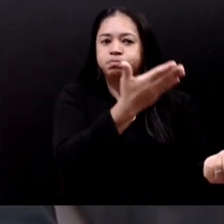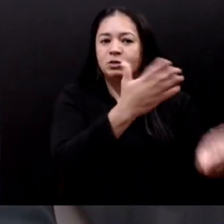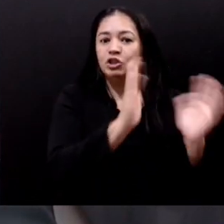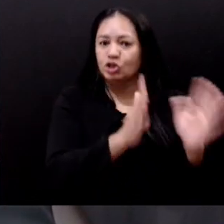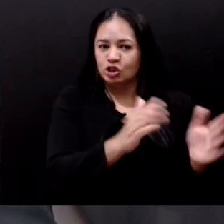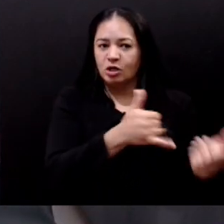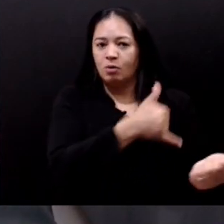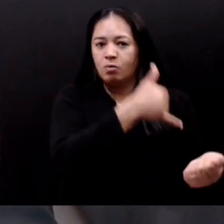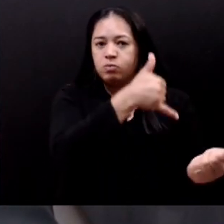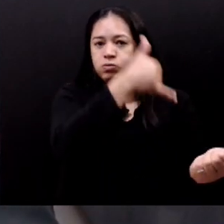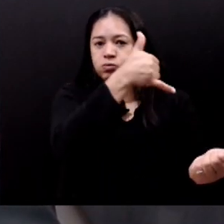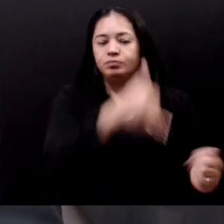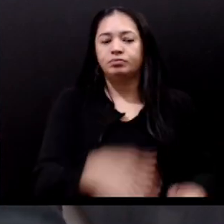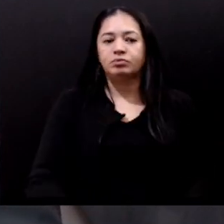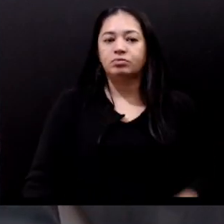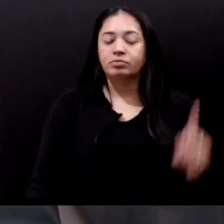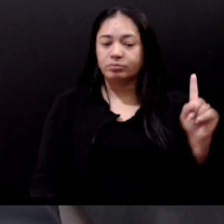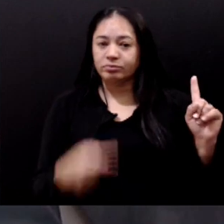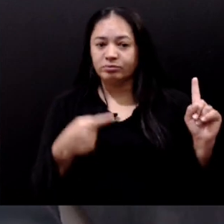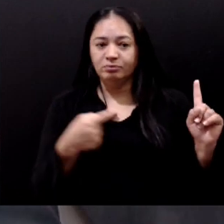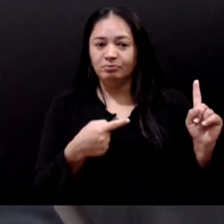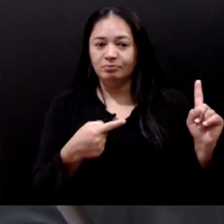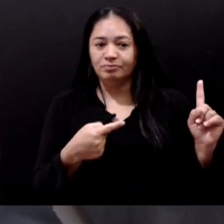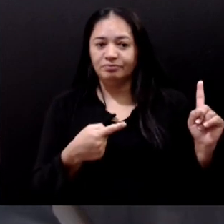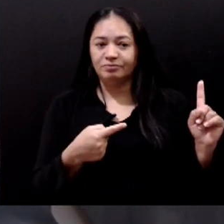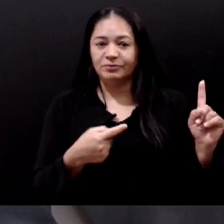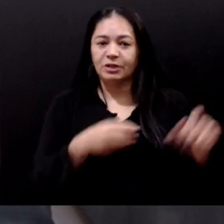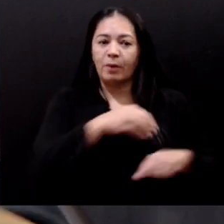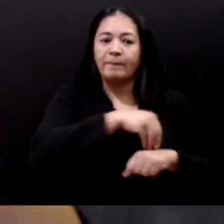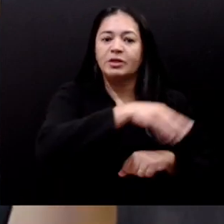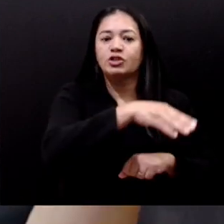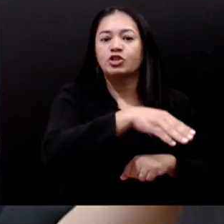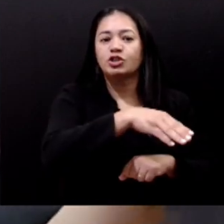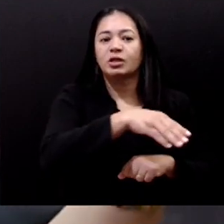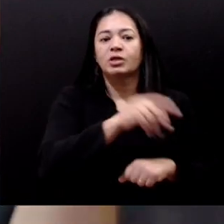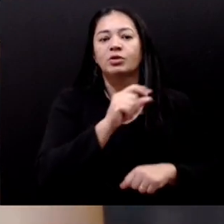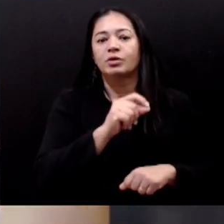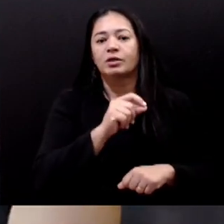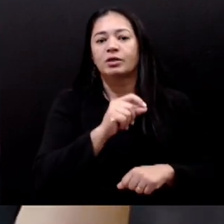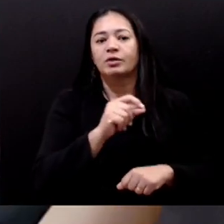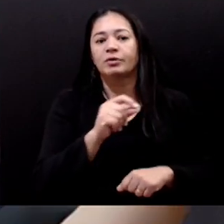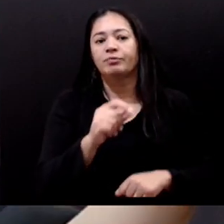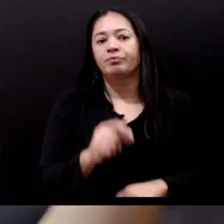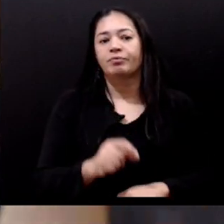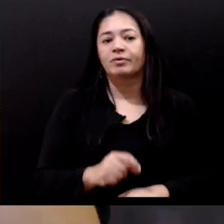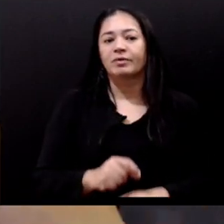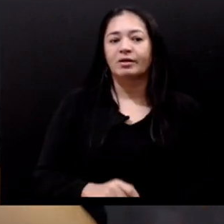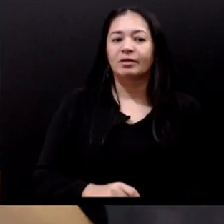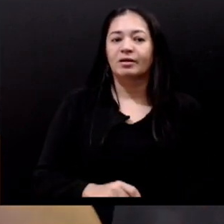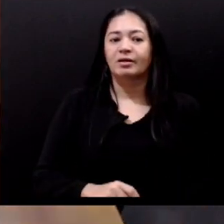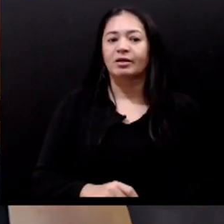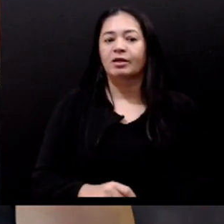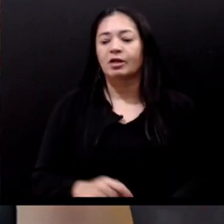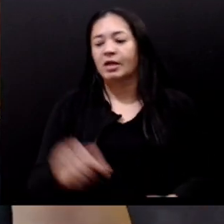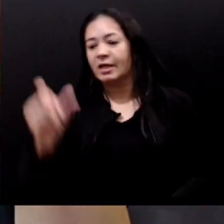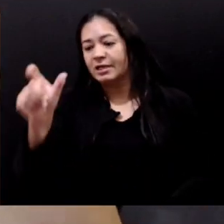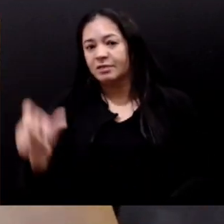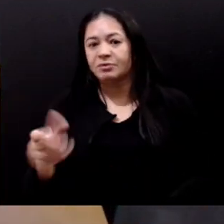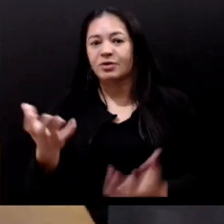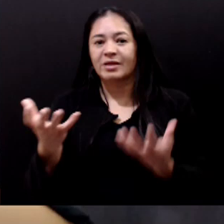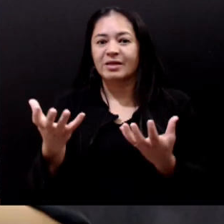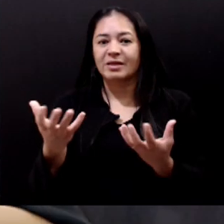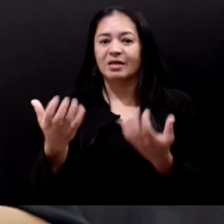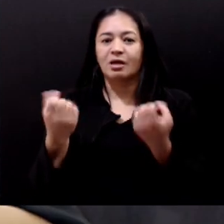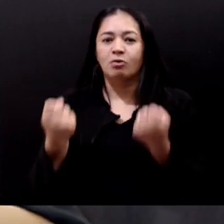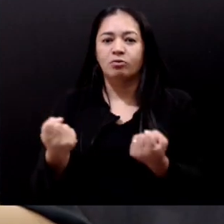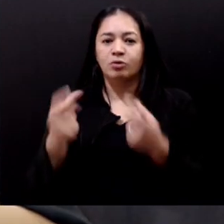instalada, eu daria algumas dicas. Para uma pessoa que está procurando reduzir peso, eu daria outras dicas. Para uma Uhum. pessoa que está com a saúde equilibrada, eu